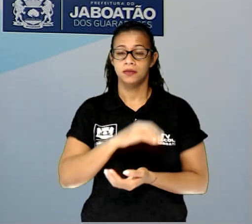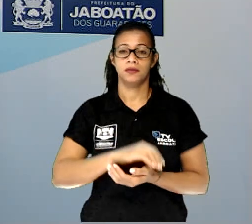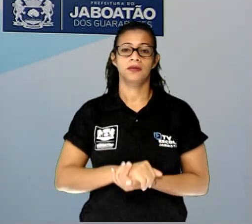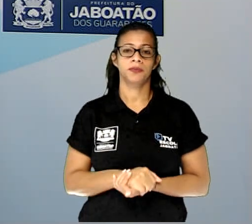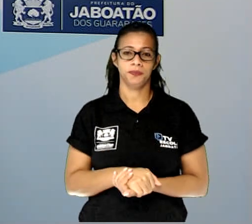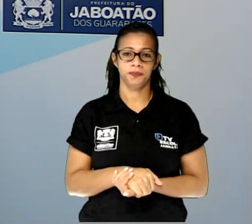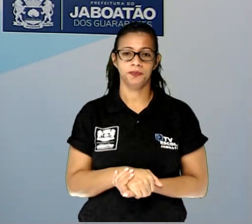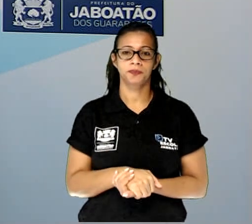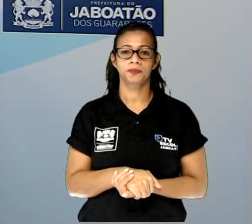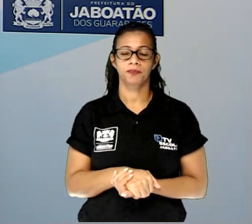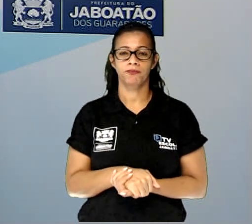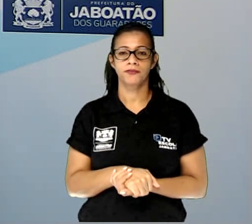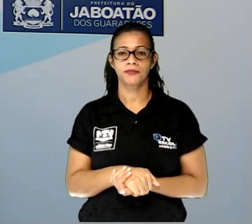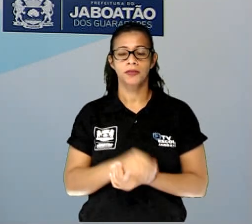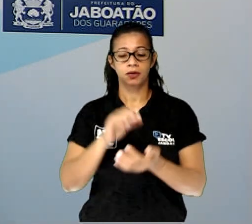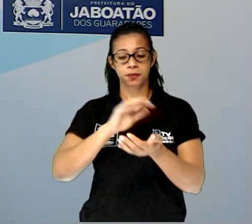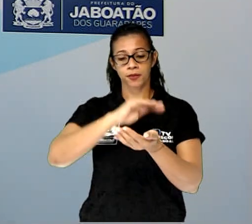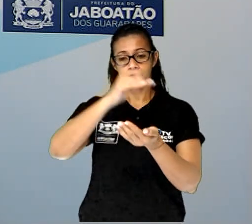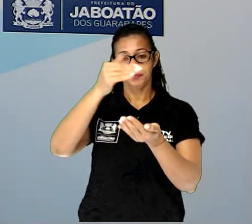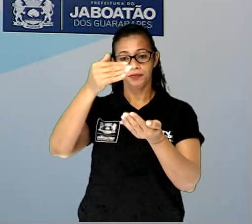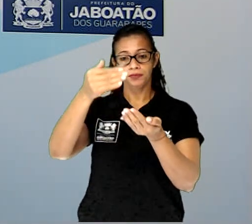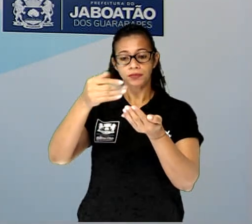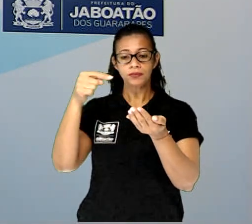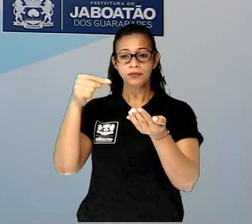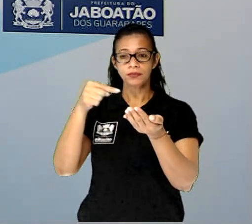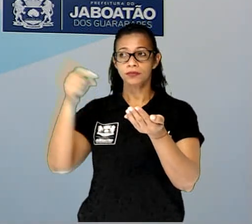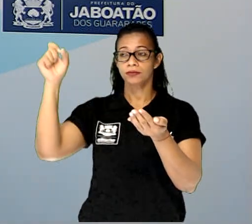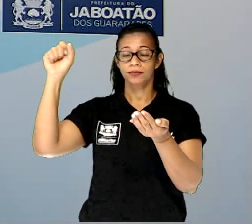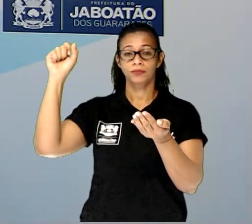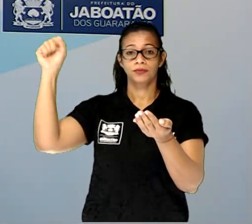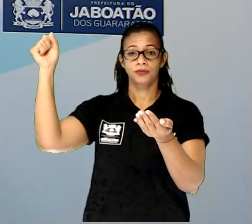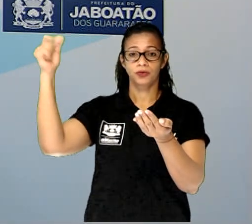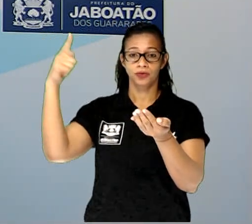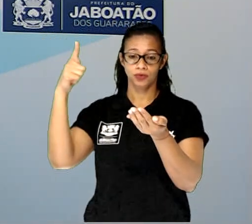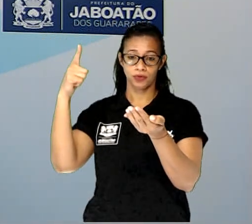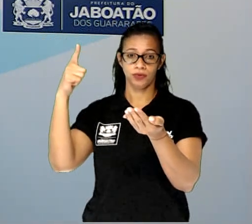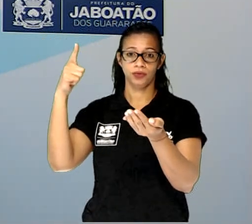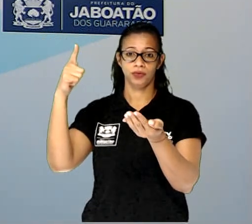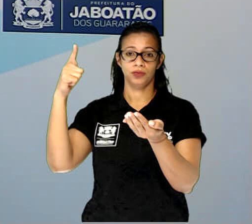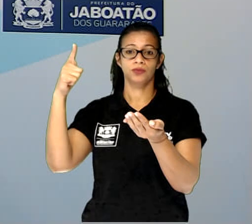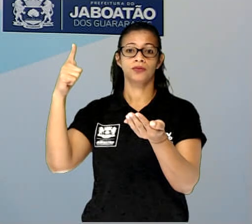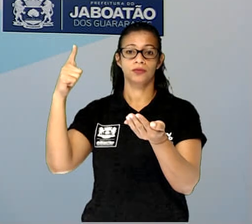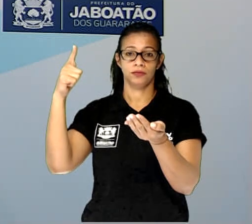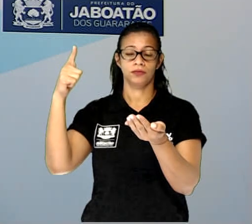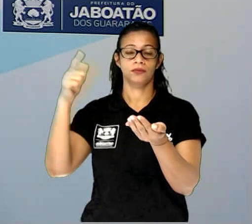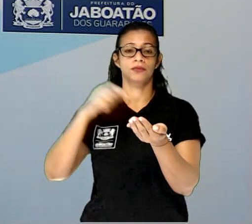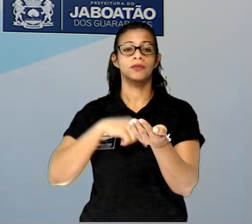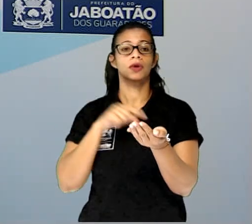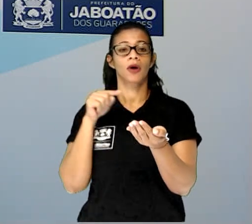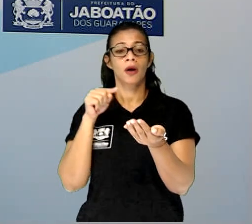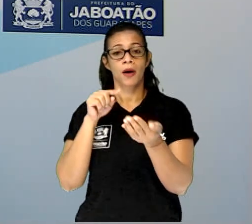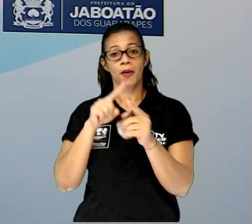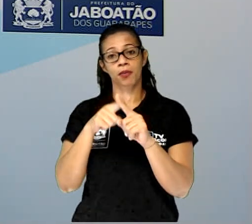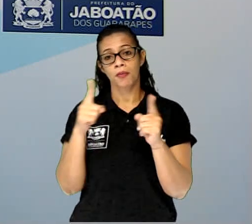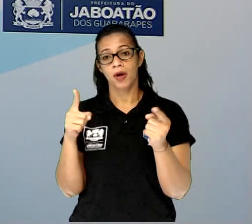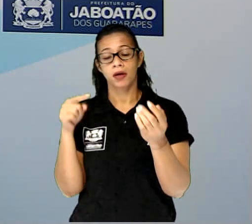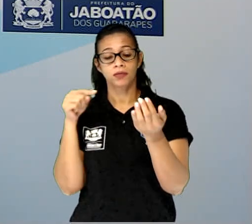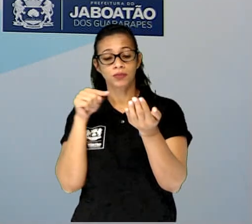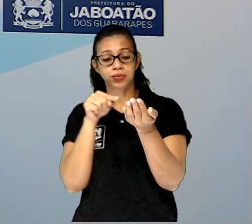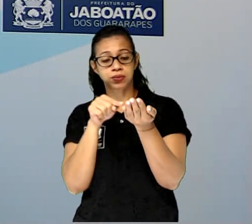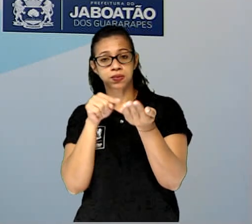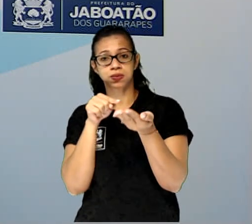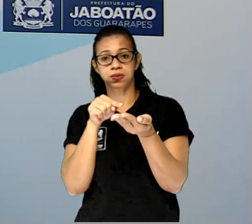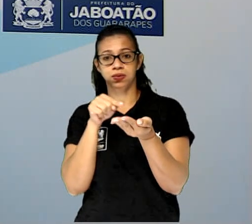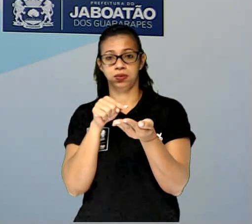todos os pontos receber a mesma quantidade de luz, o calor gerado aqui vai ser maior no Equador devido à área